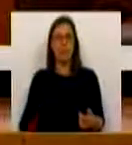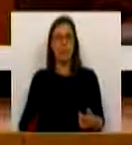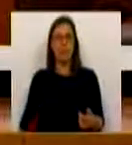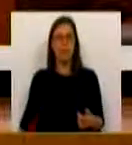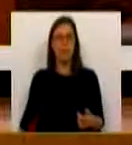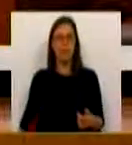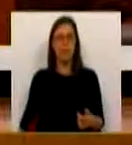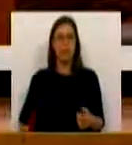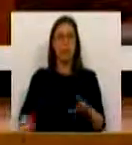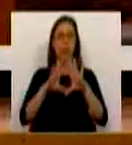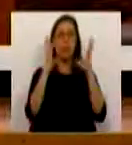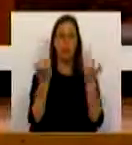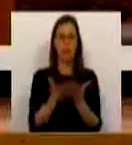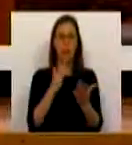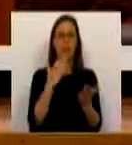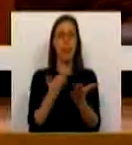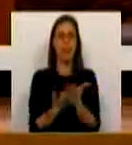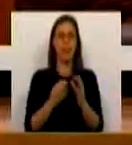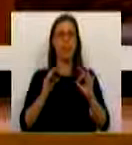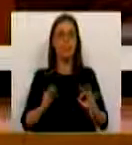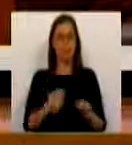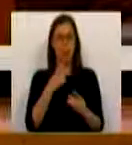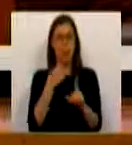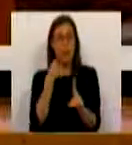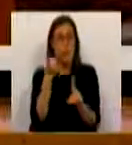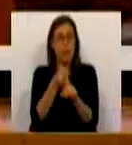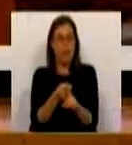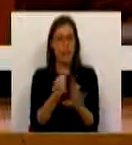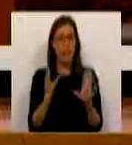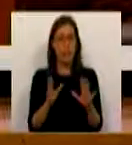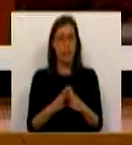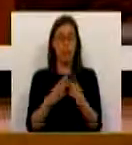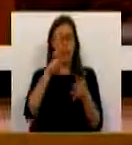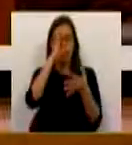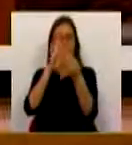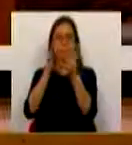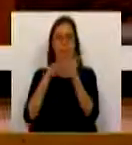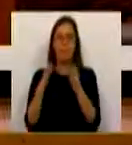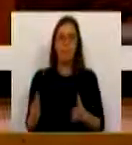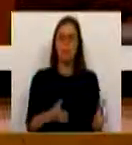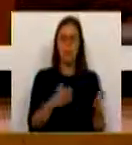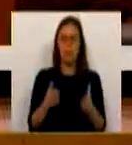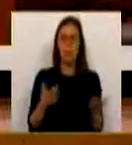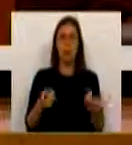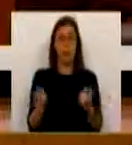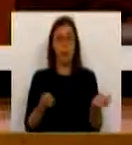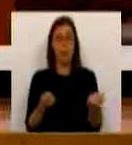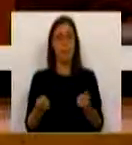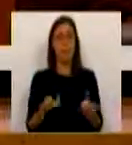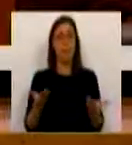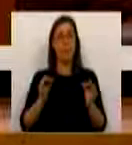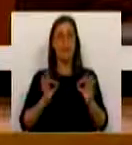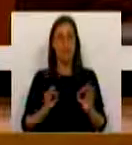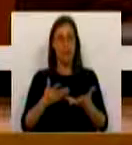competitividade global, têm vindo a levantar sérios desafios às lógicas de produção e de